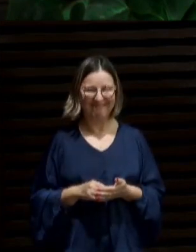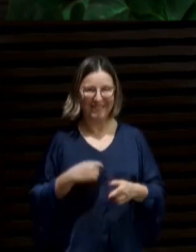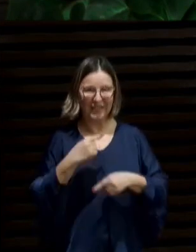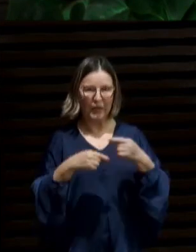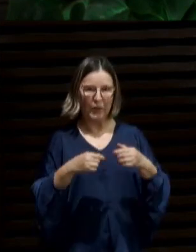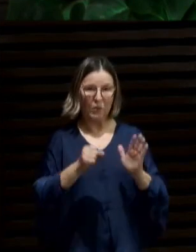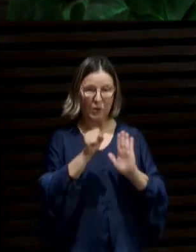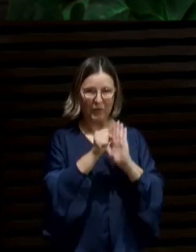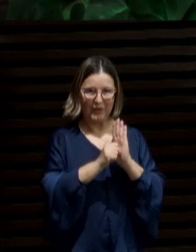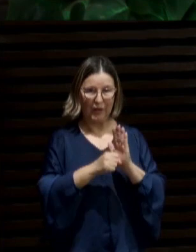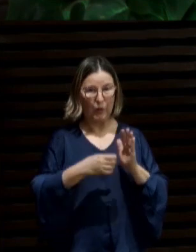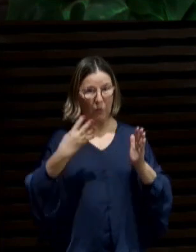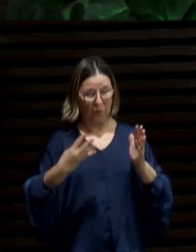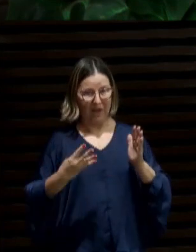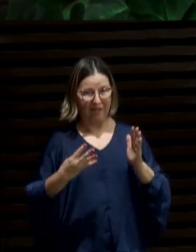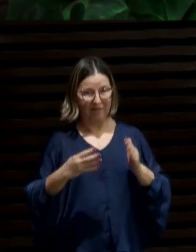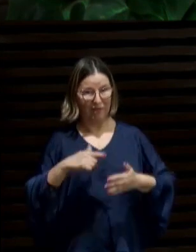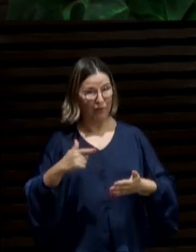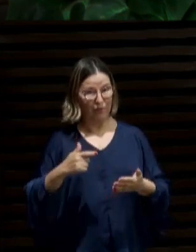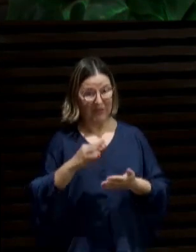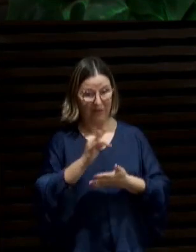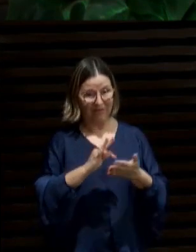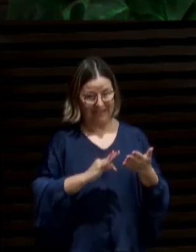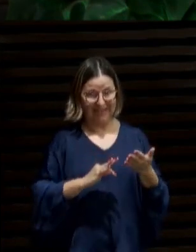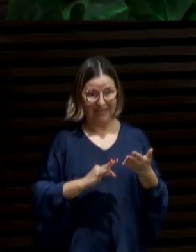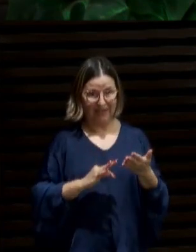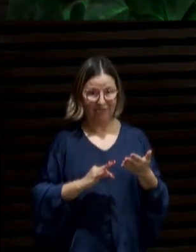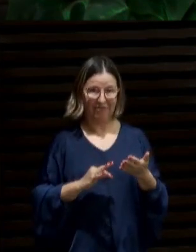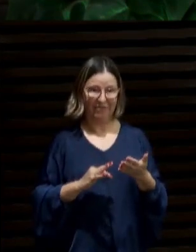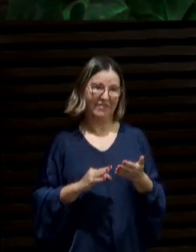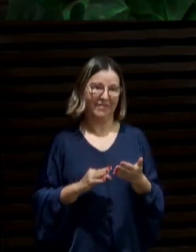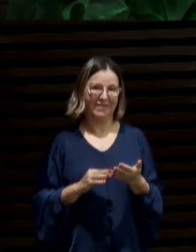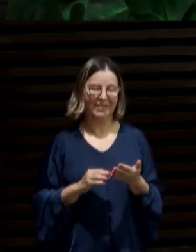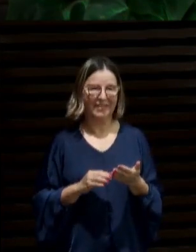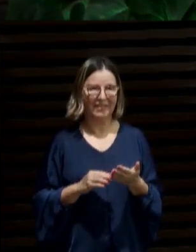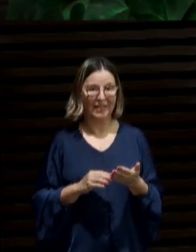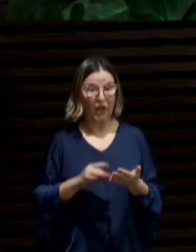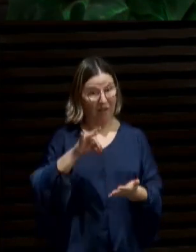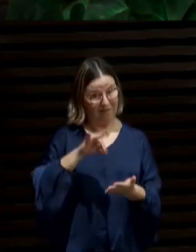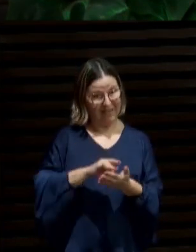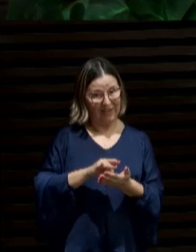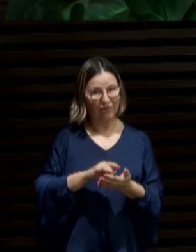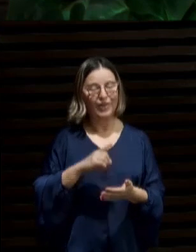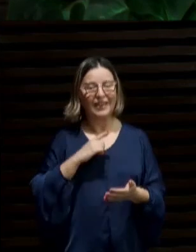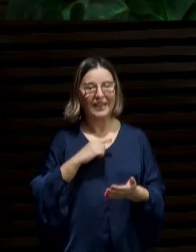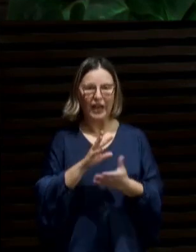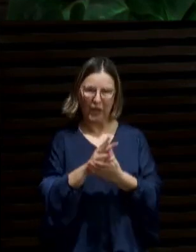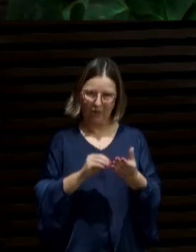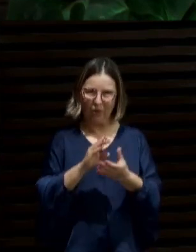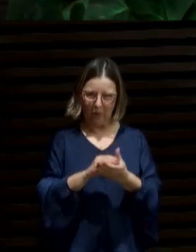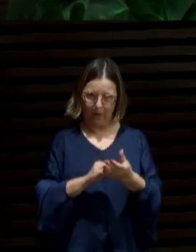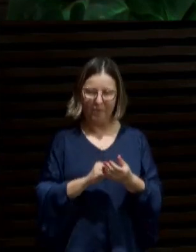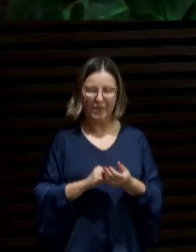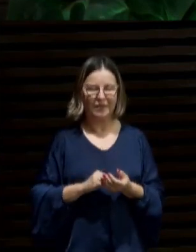textos originais. Temos cópias, e essas cópias são muito semelhantes, e elas